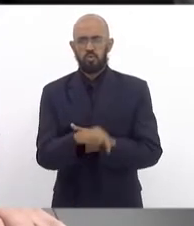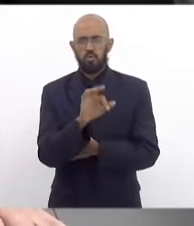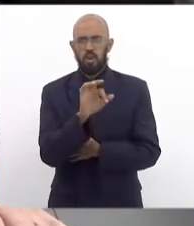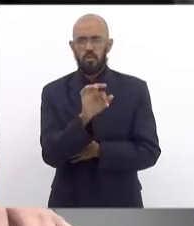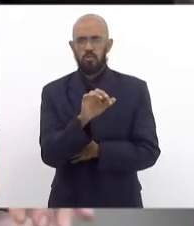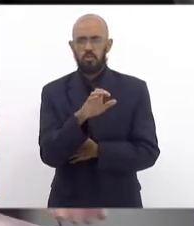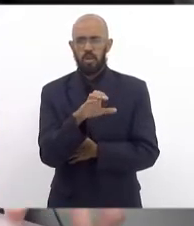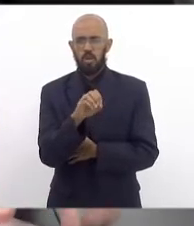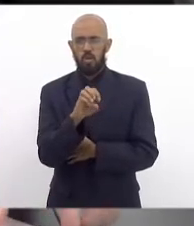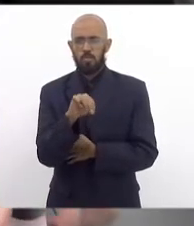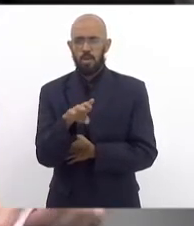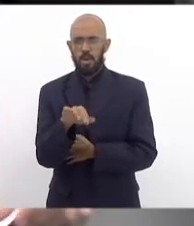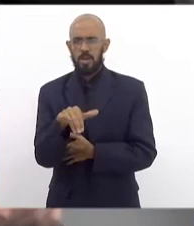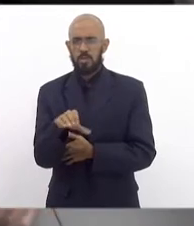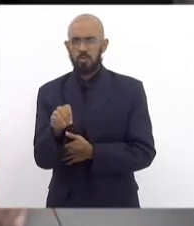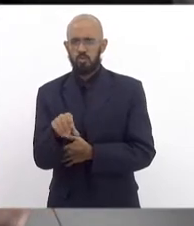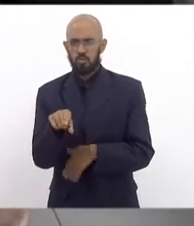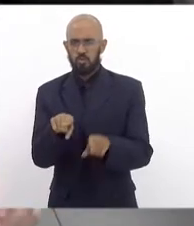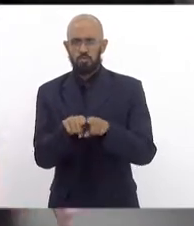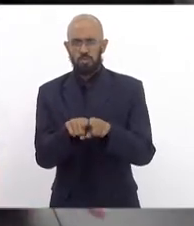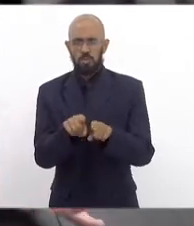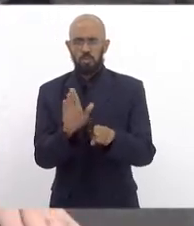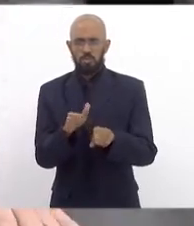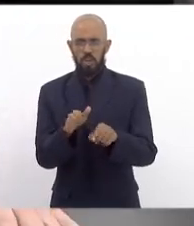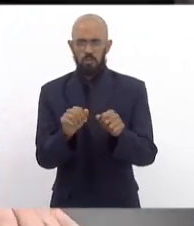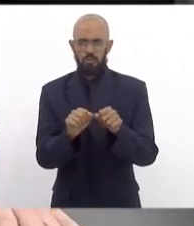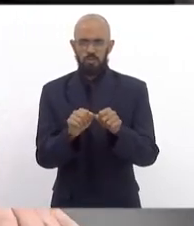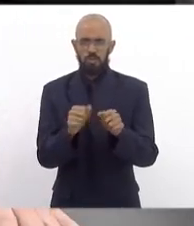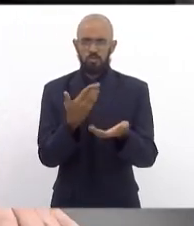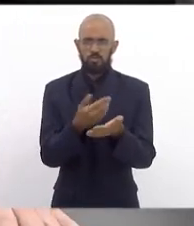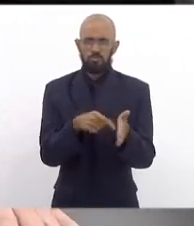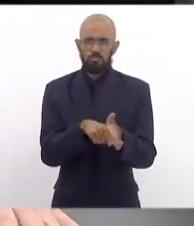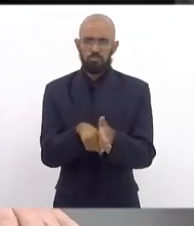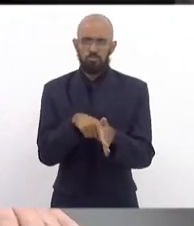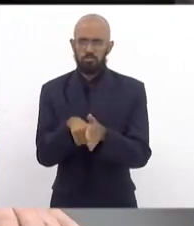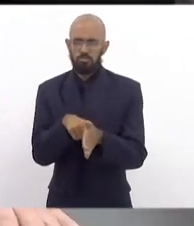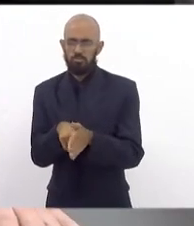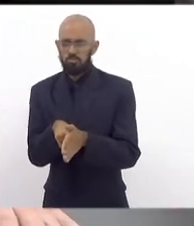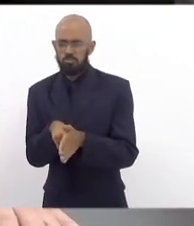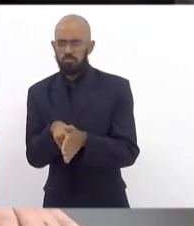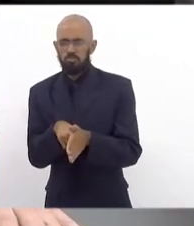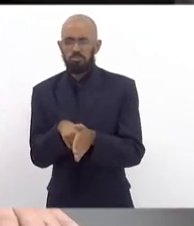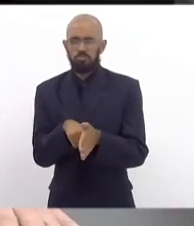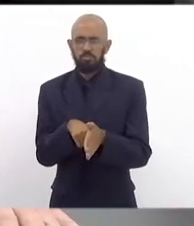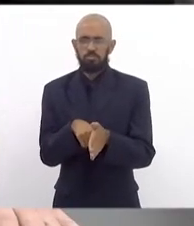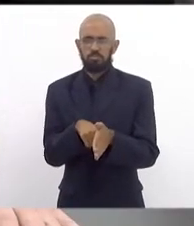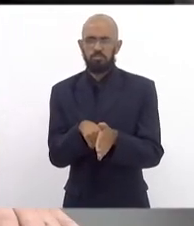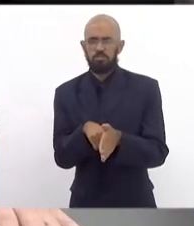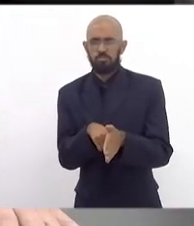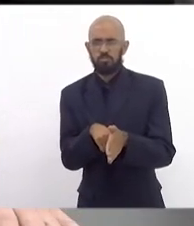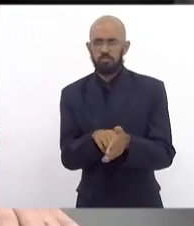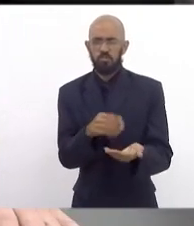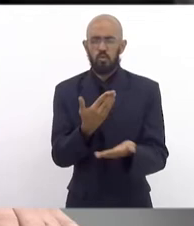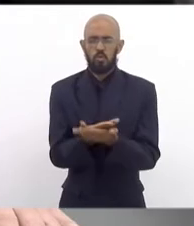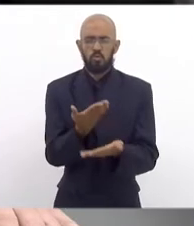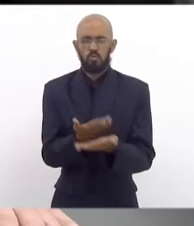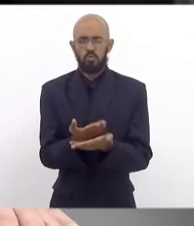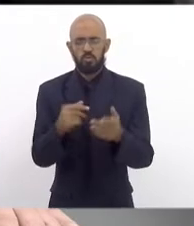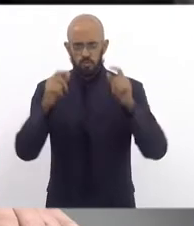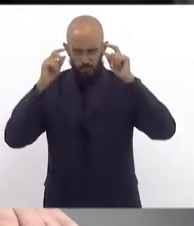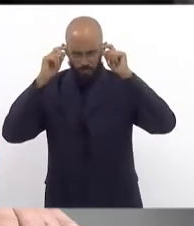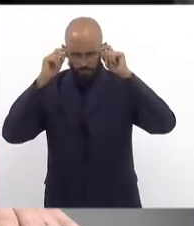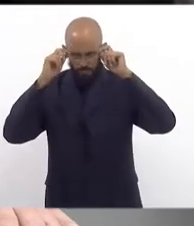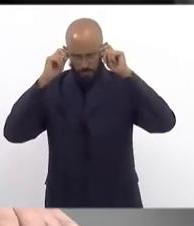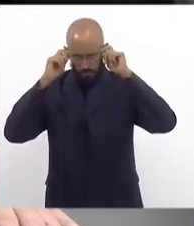relação a isso é eu fiz uma pesquisa né um estudo é referente a